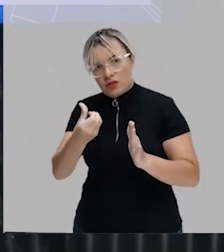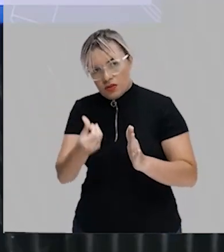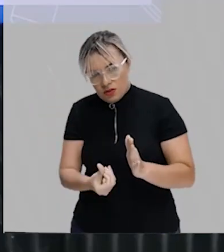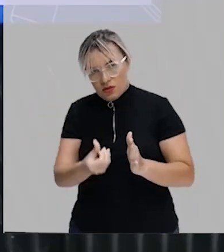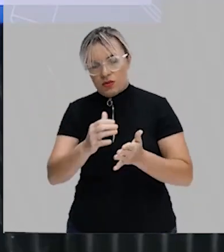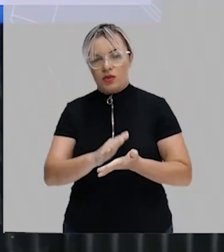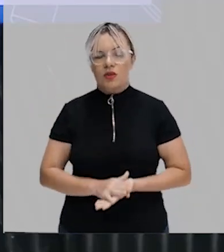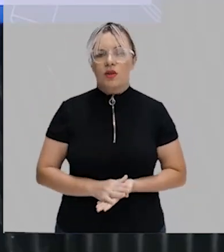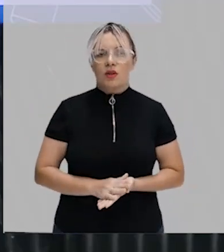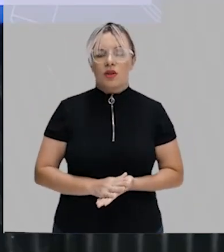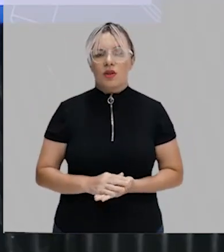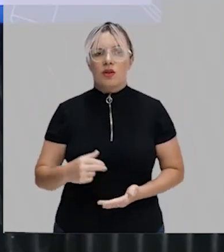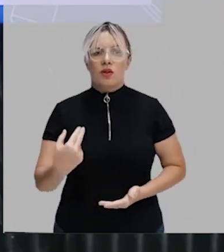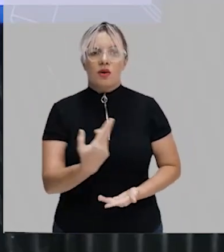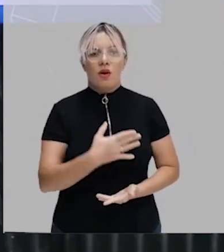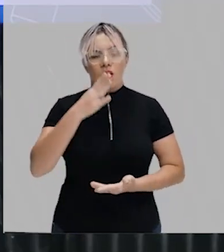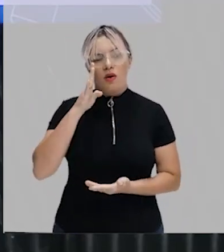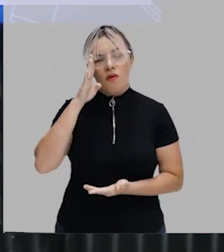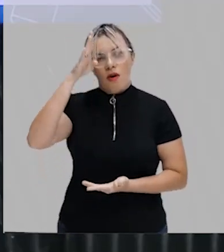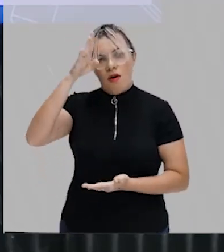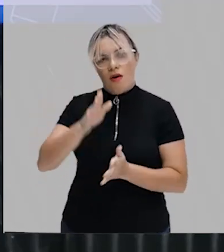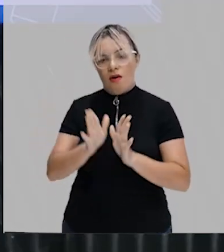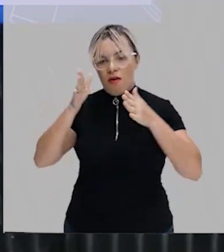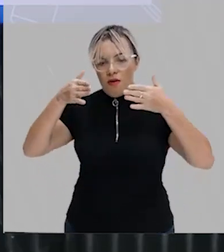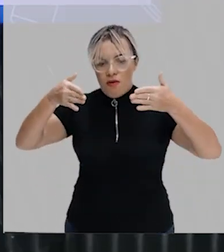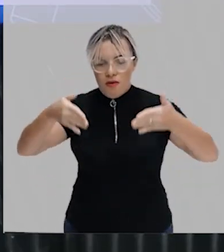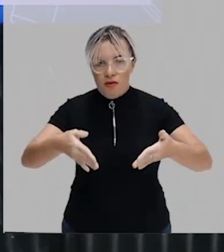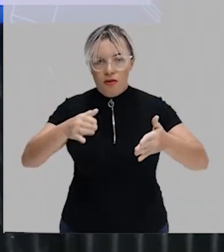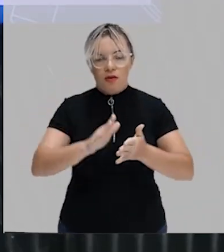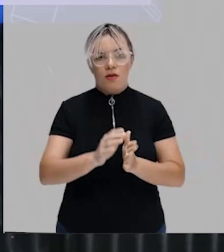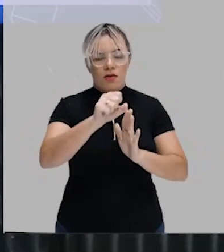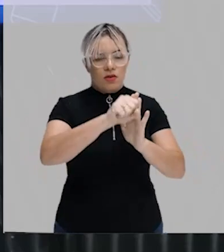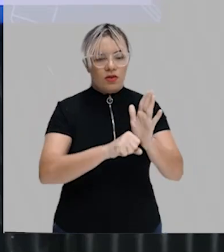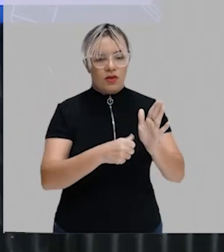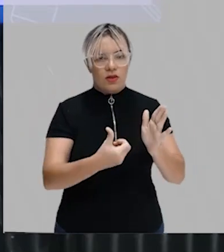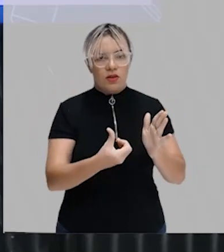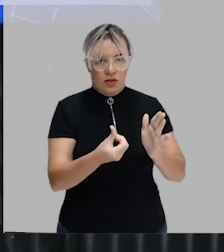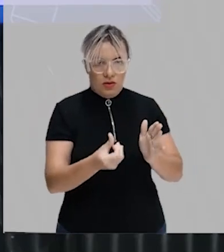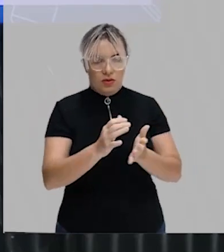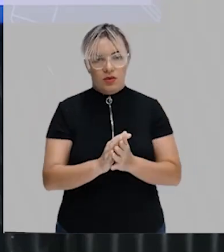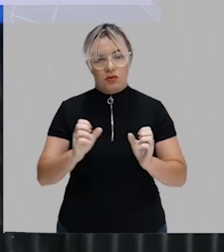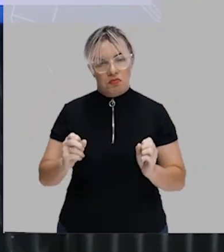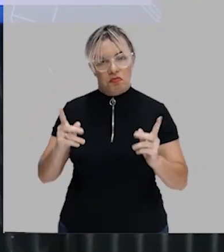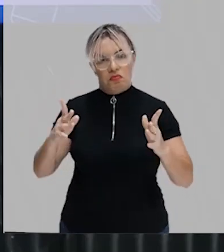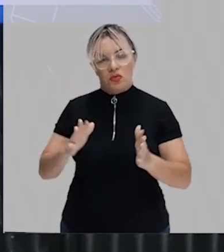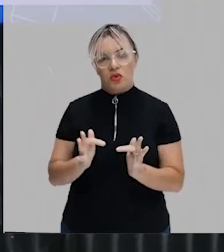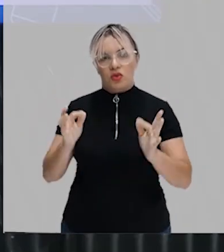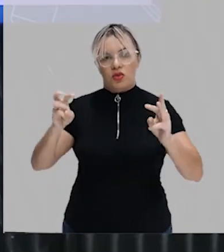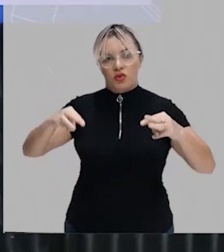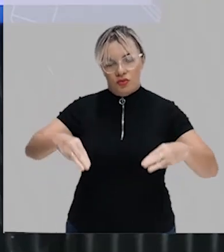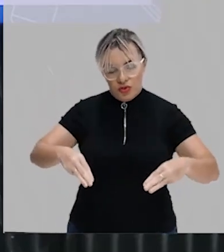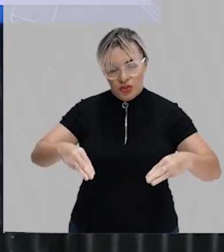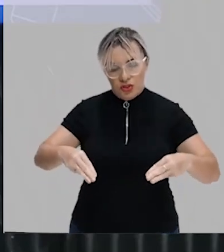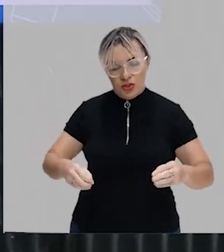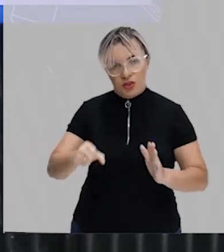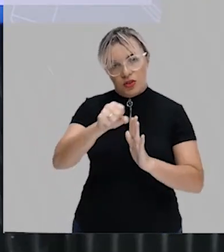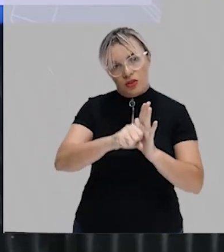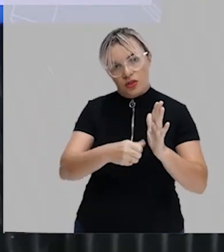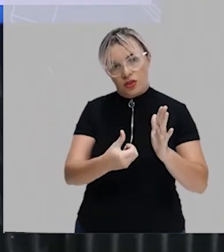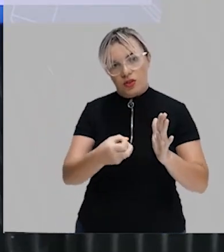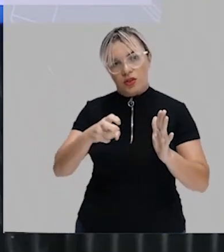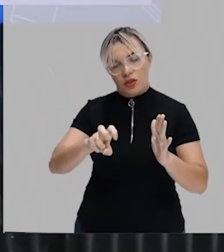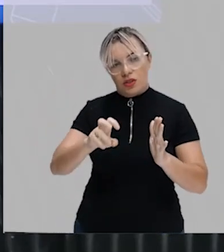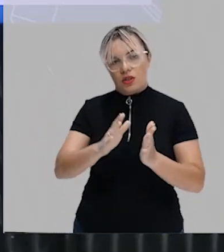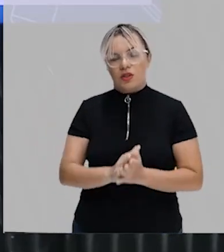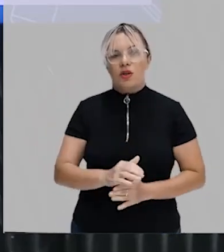Né? Nós vamos principalmente focar o século XVI. Ok? O final do século XV, porque Cabral chega a